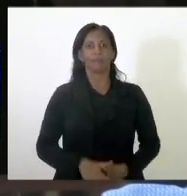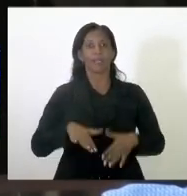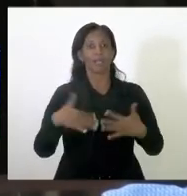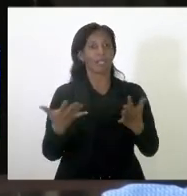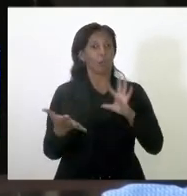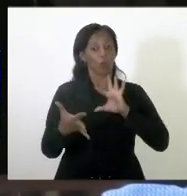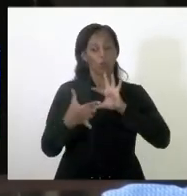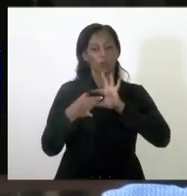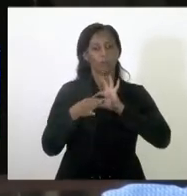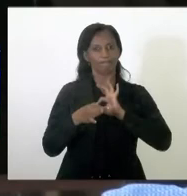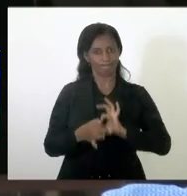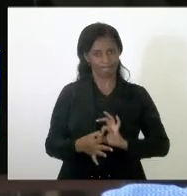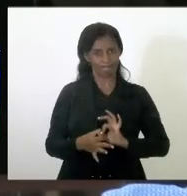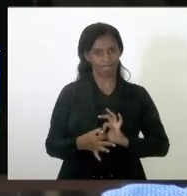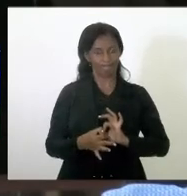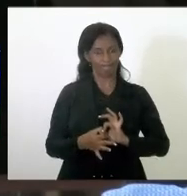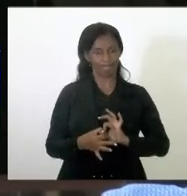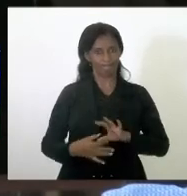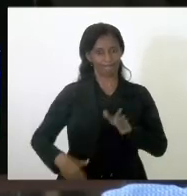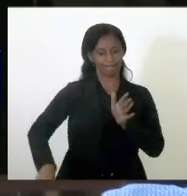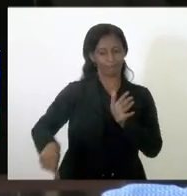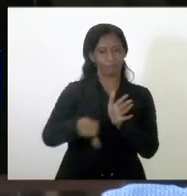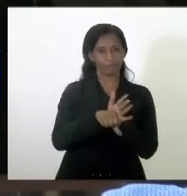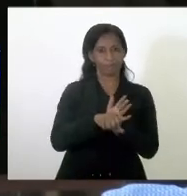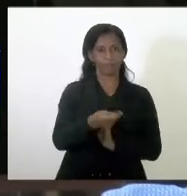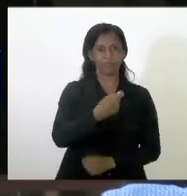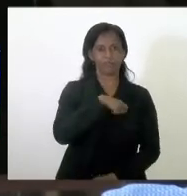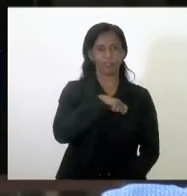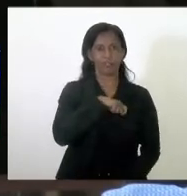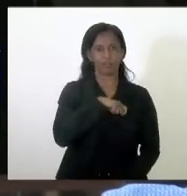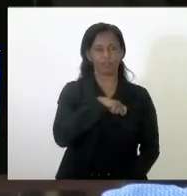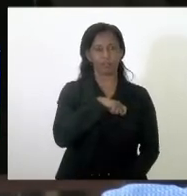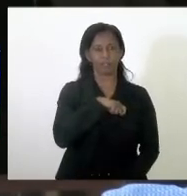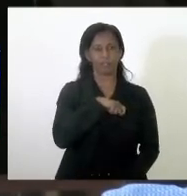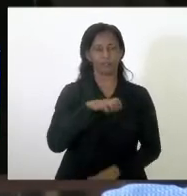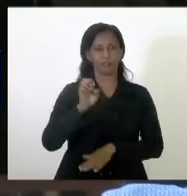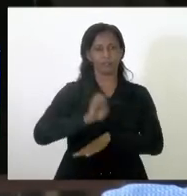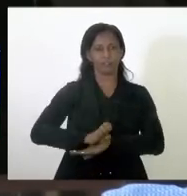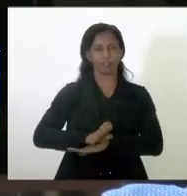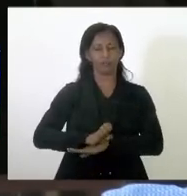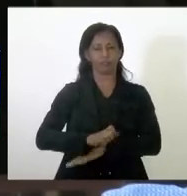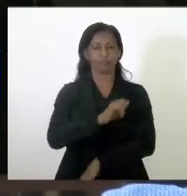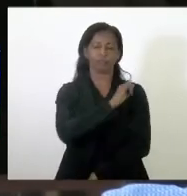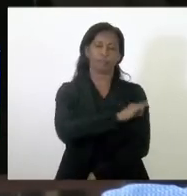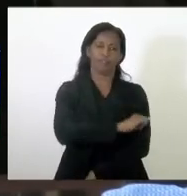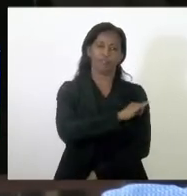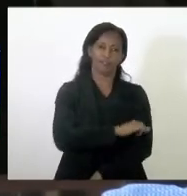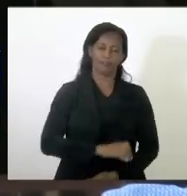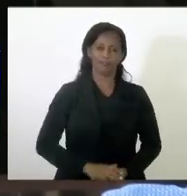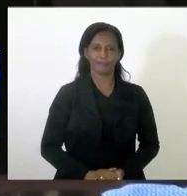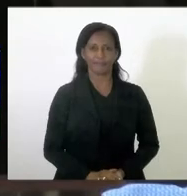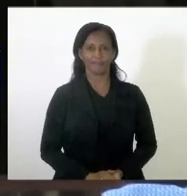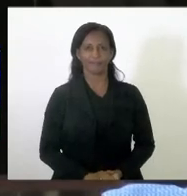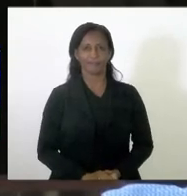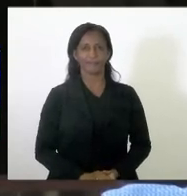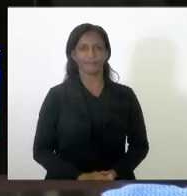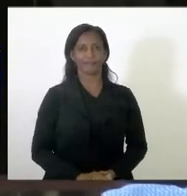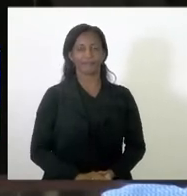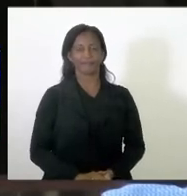ligadas à crise fiscal do Estado do Rio de Janeiro.